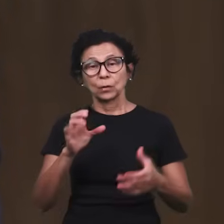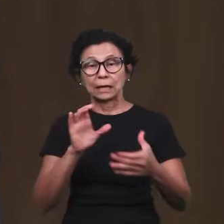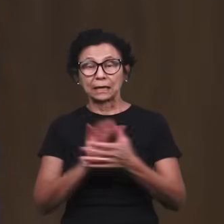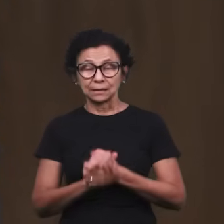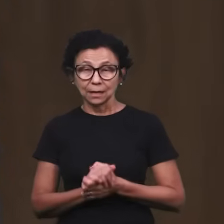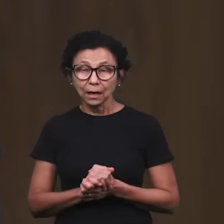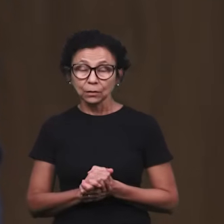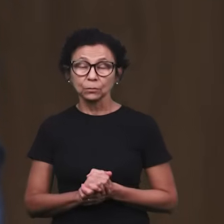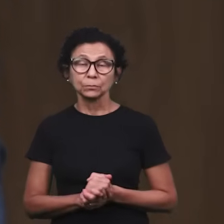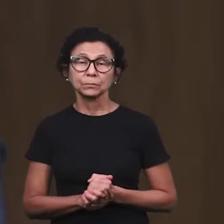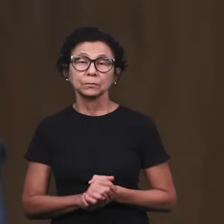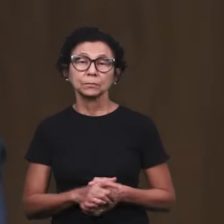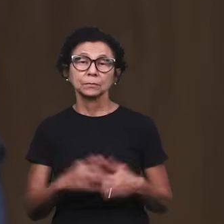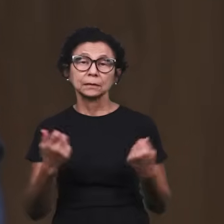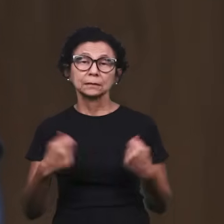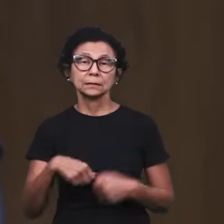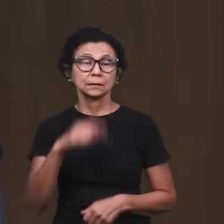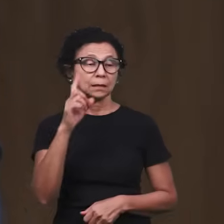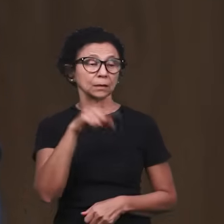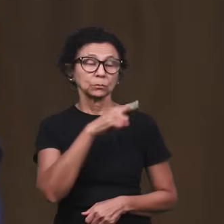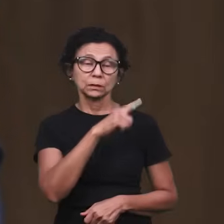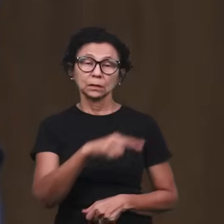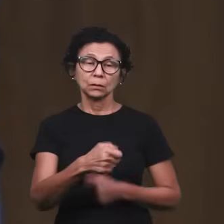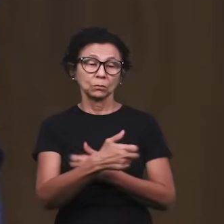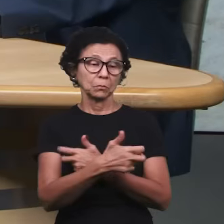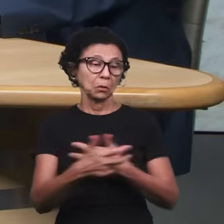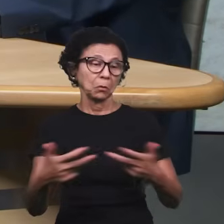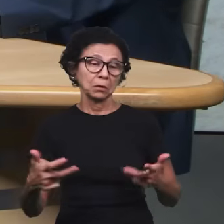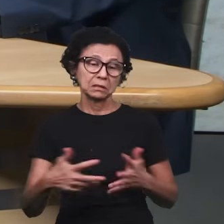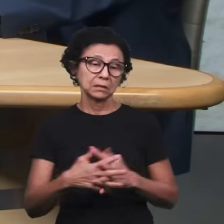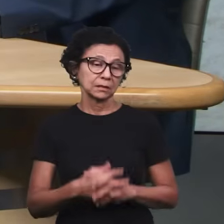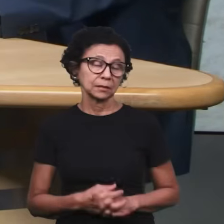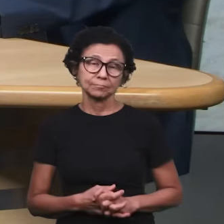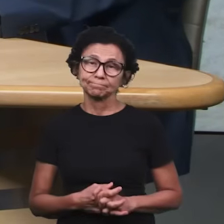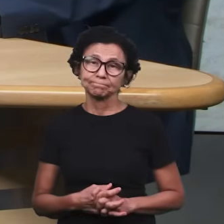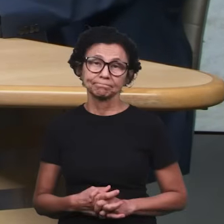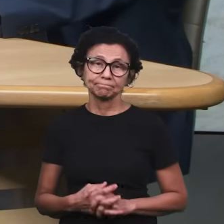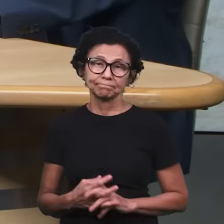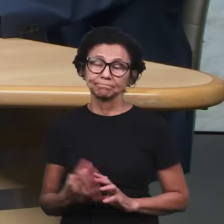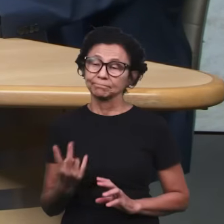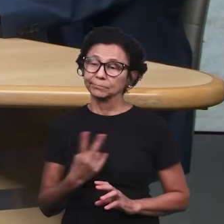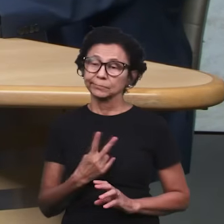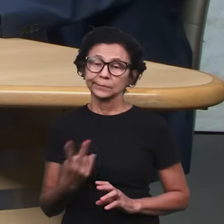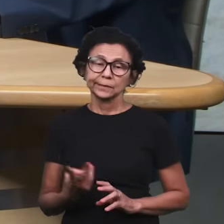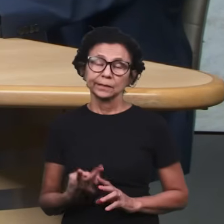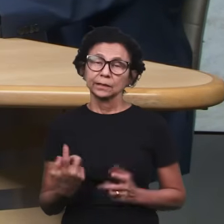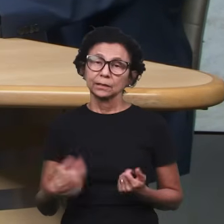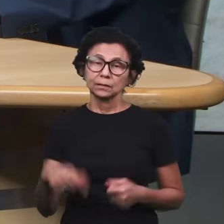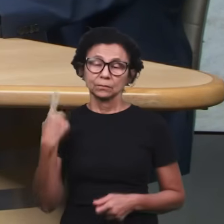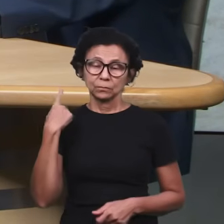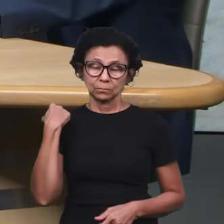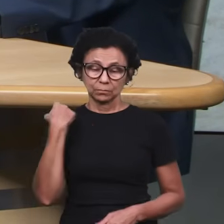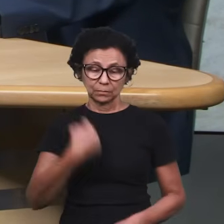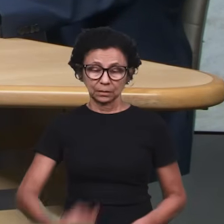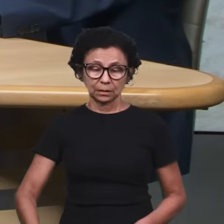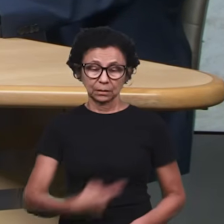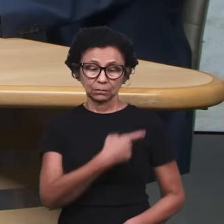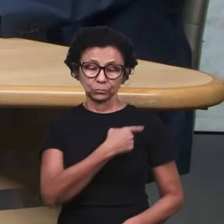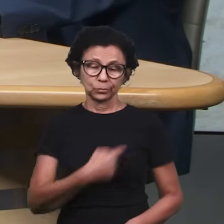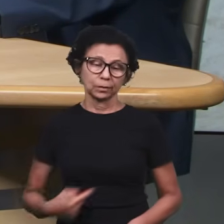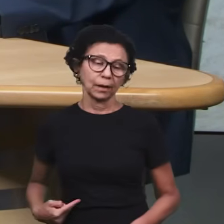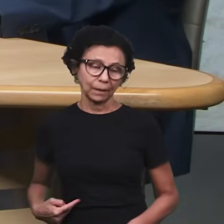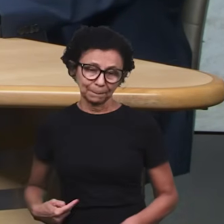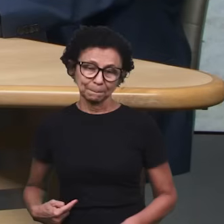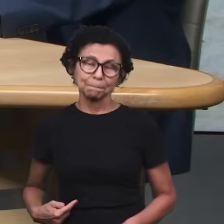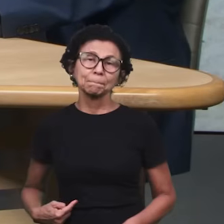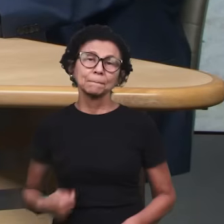Não existe. Não tem como alguém não renunciar a alguma coisa. É porque é necessário anular a nós mesmos, né? Deixarmos